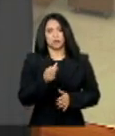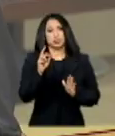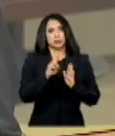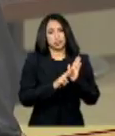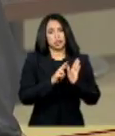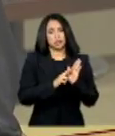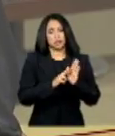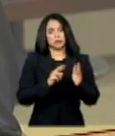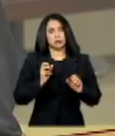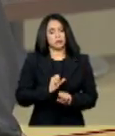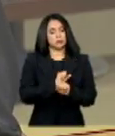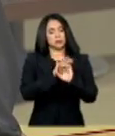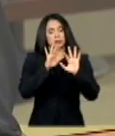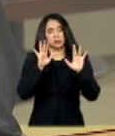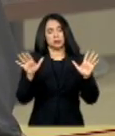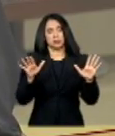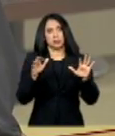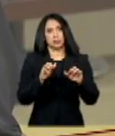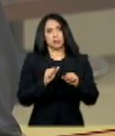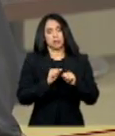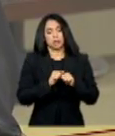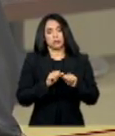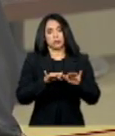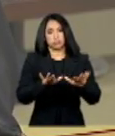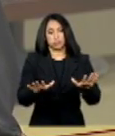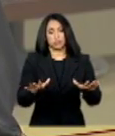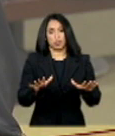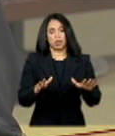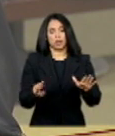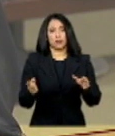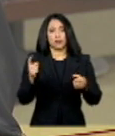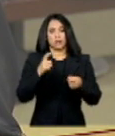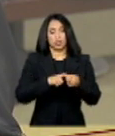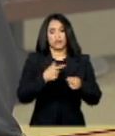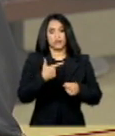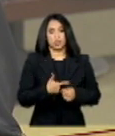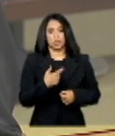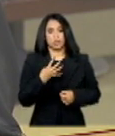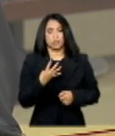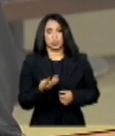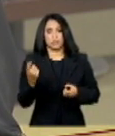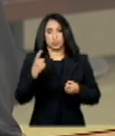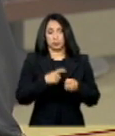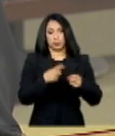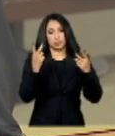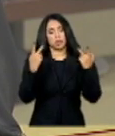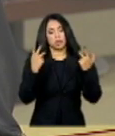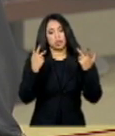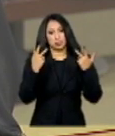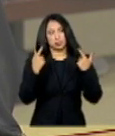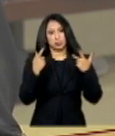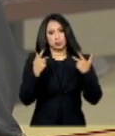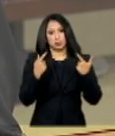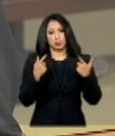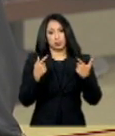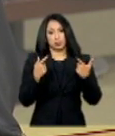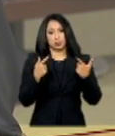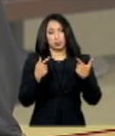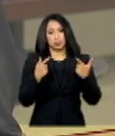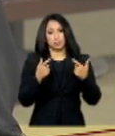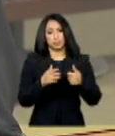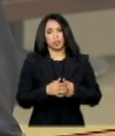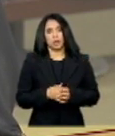esclarece a distribuidora deve restabelecer o fornecimento seguintes praias 24 horas para ligação normal na unidade localizada no bairro